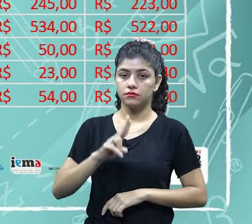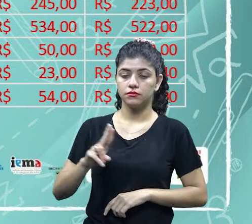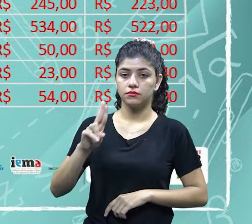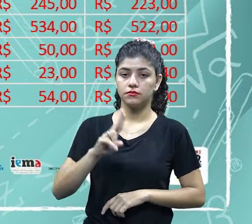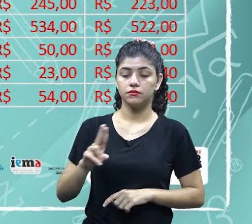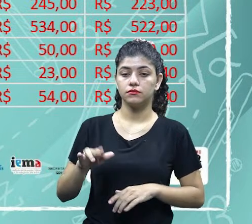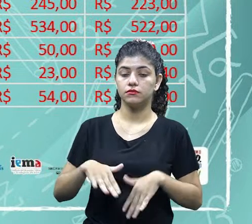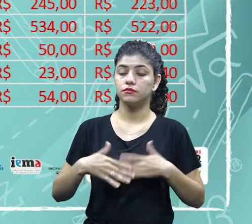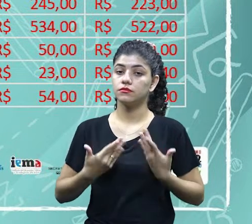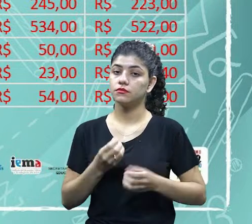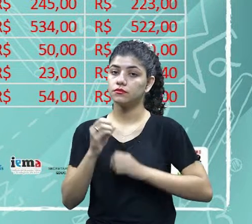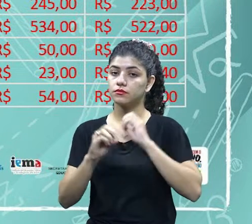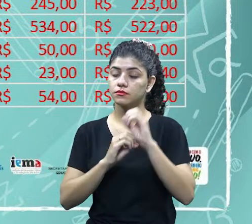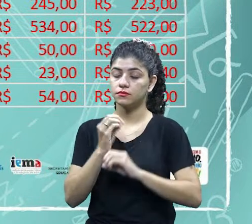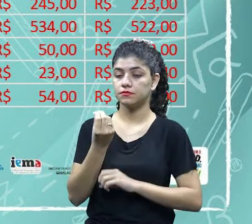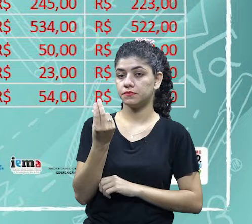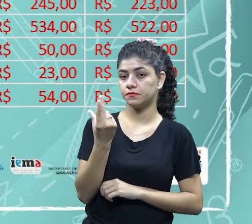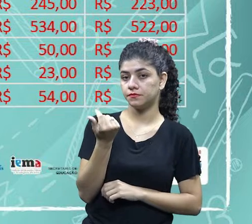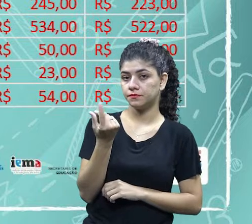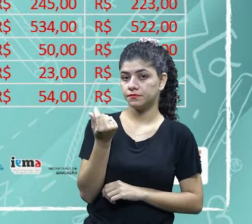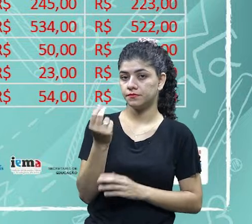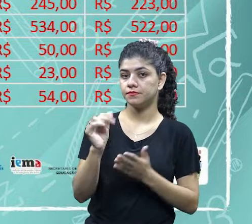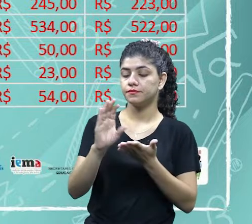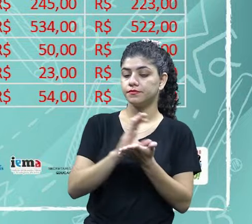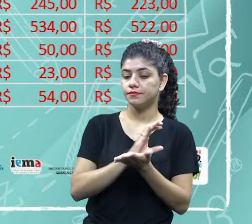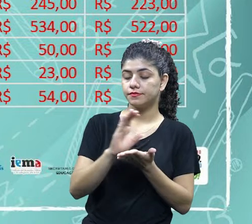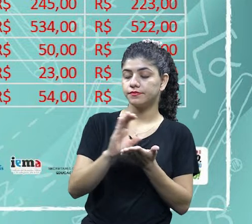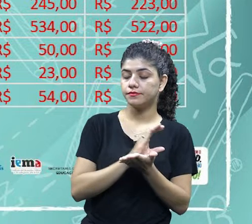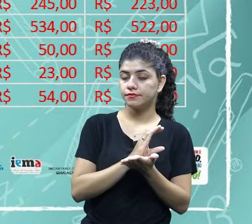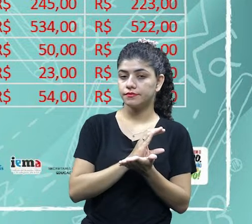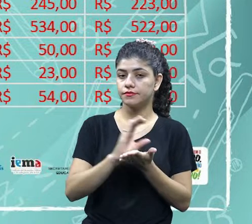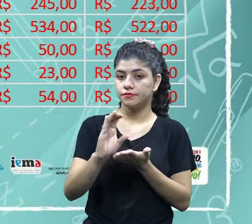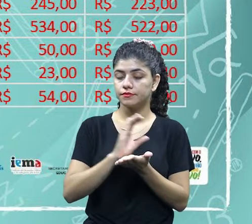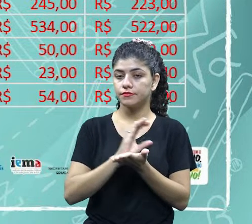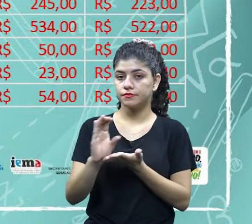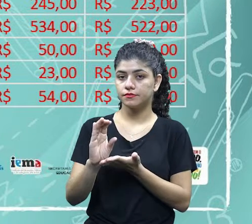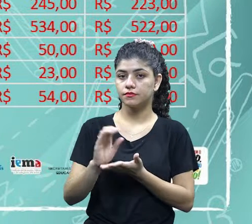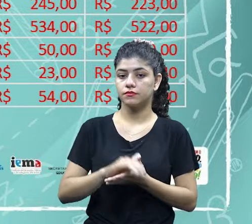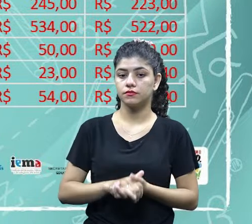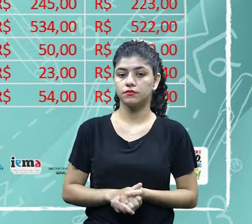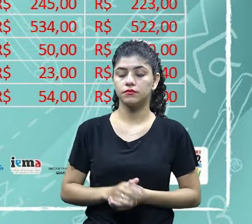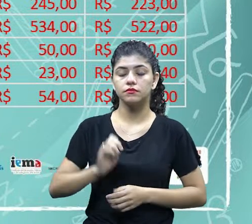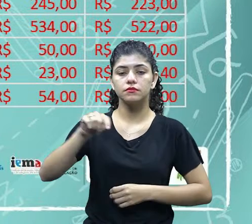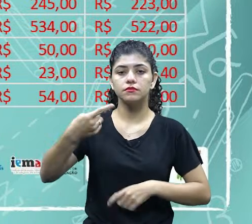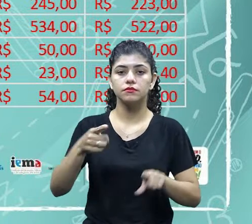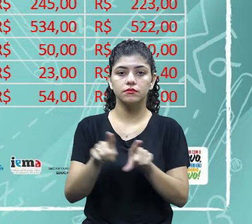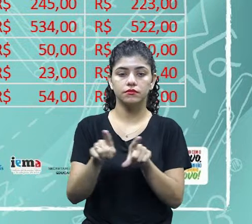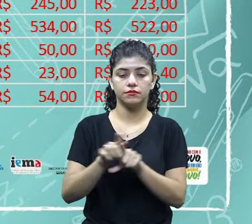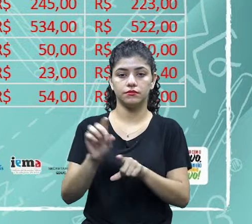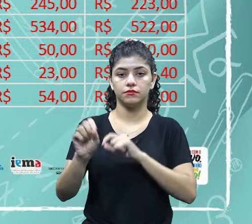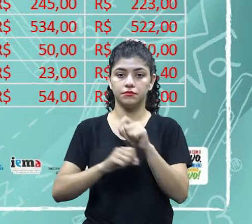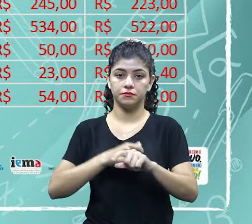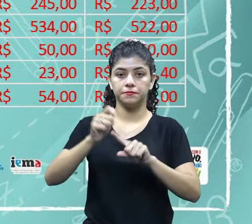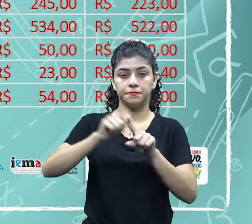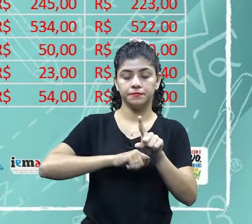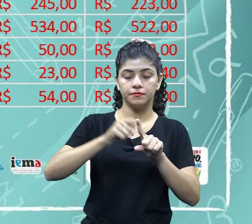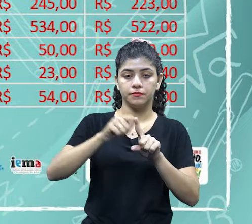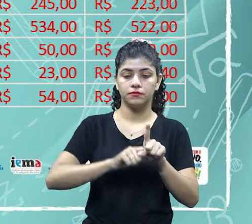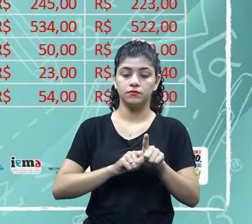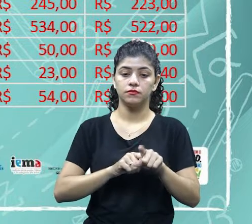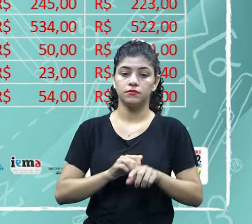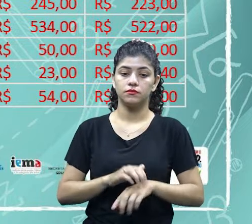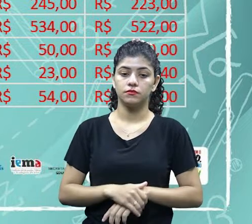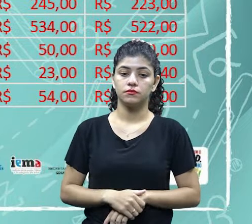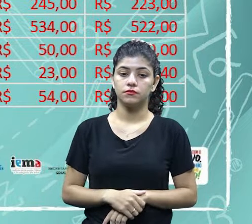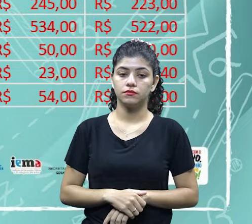ou do que estavam agregando valor ao seu negócio, né? Então, as entradas e saídas de dinheiro. E depois ela segregou por mês, né? Com